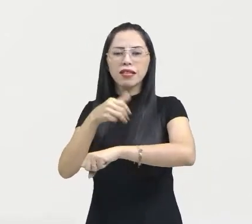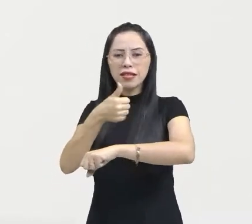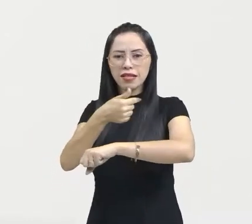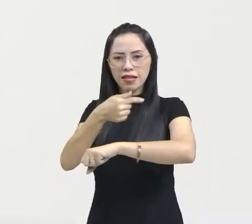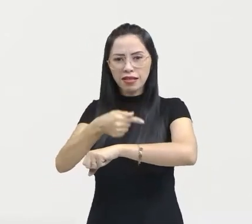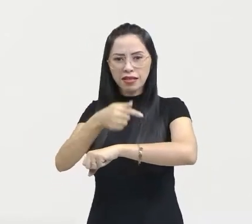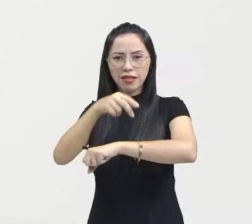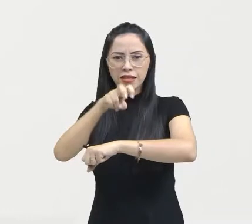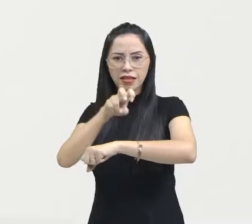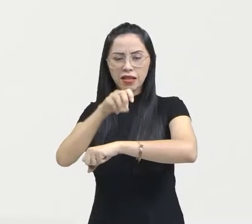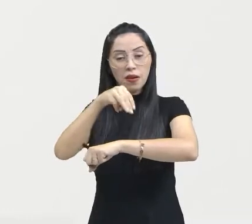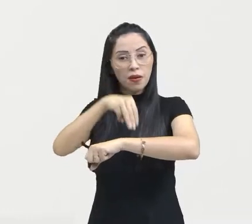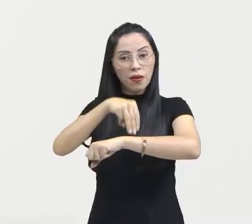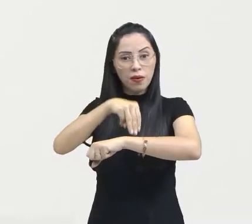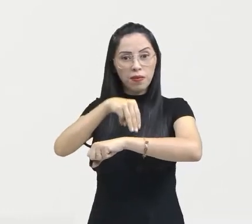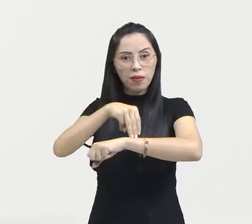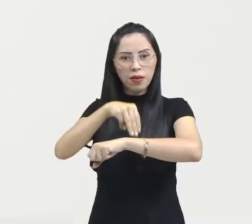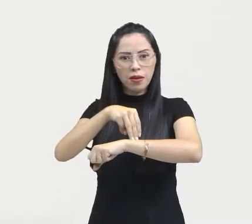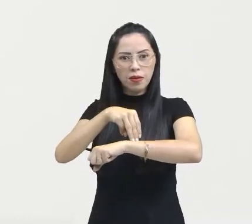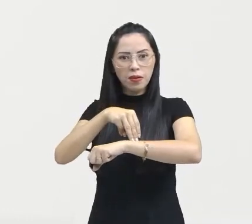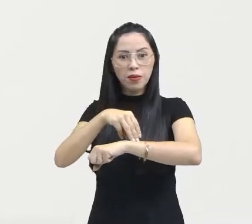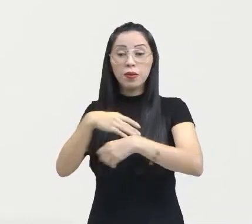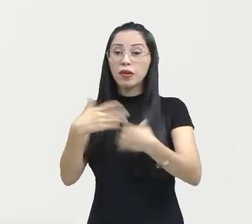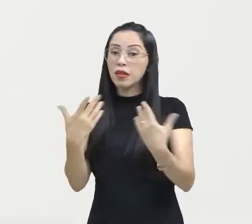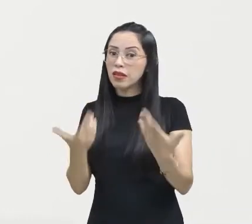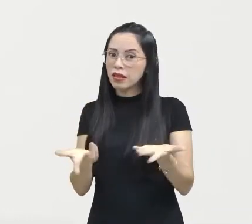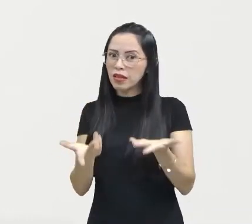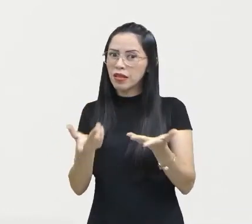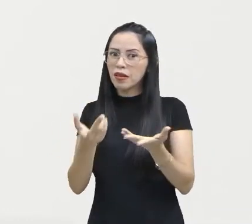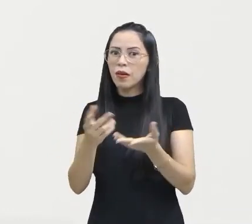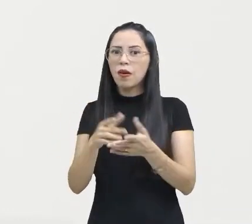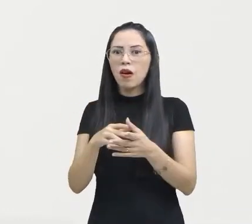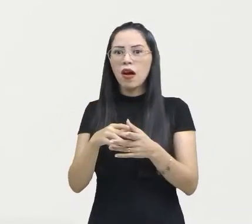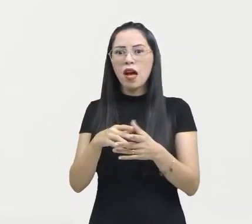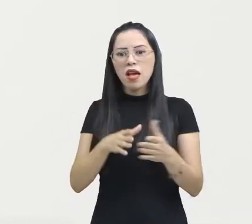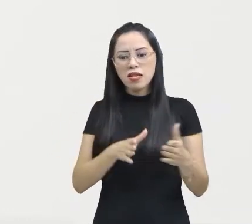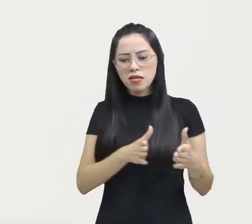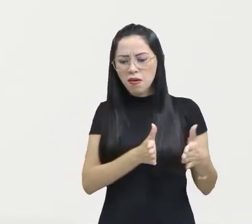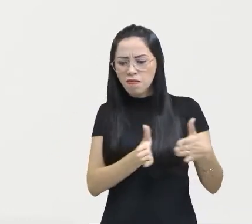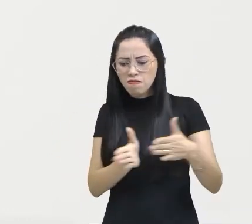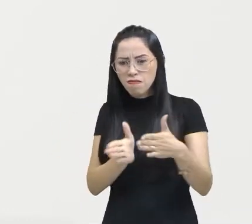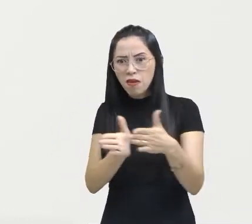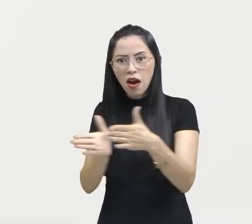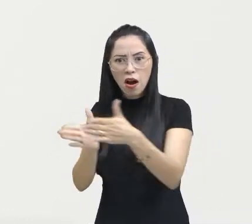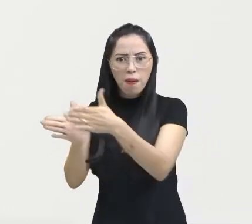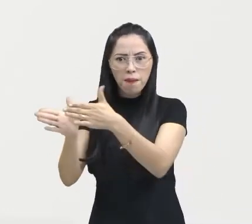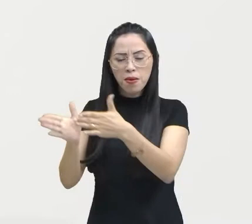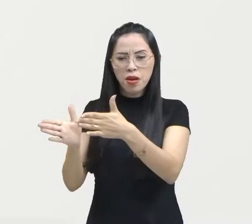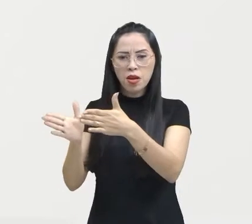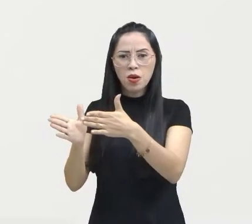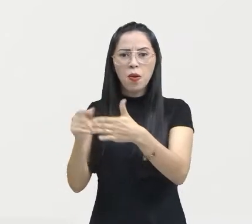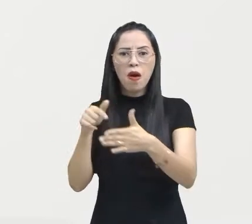75 minutos. Ou seja, esse trajeto, o motorista gastou